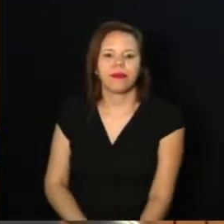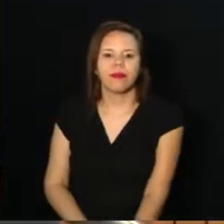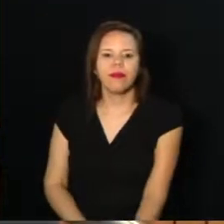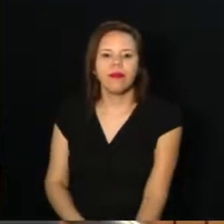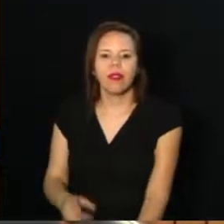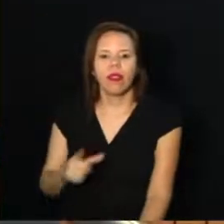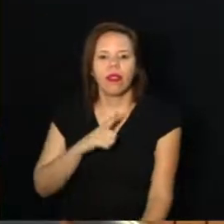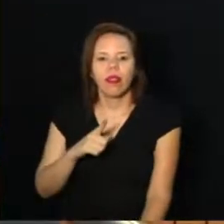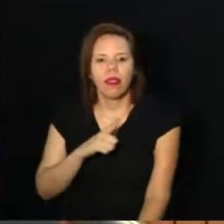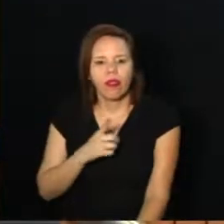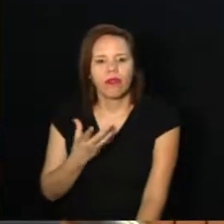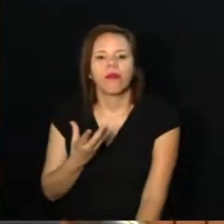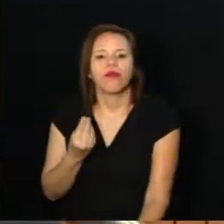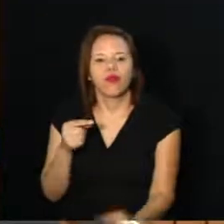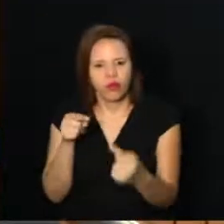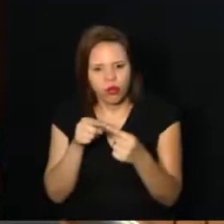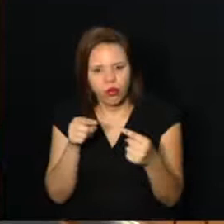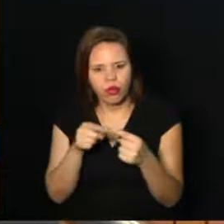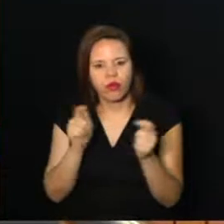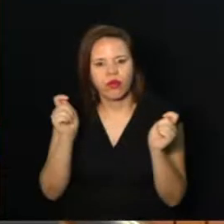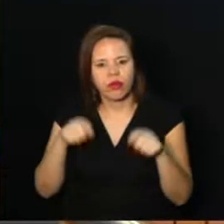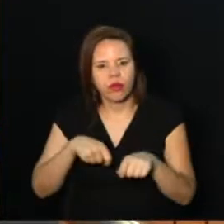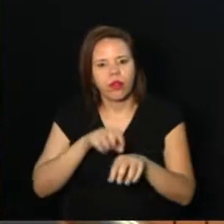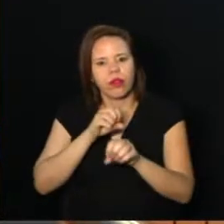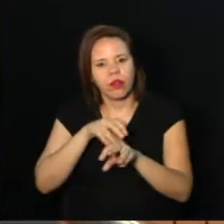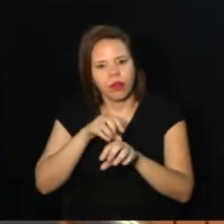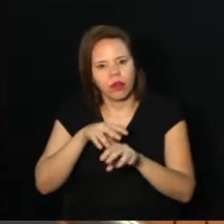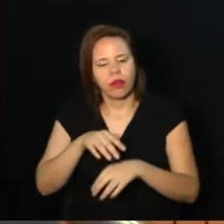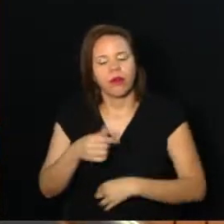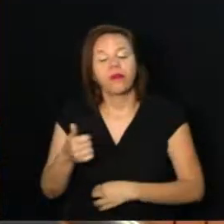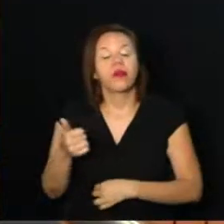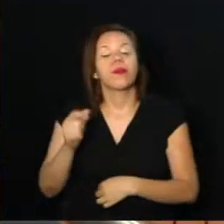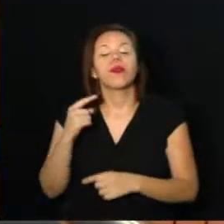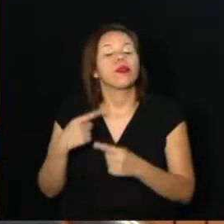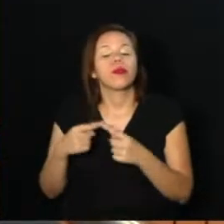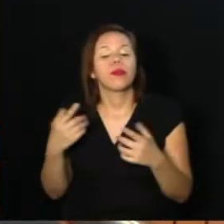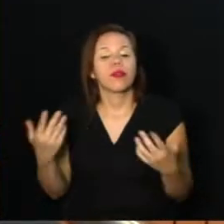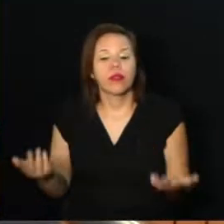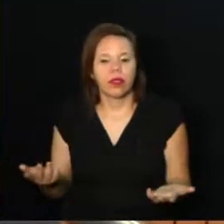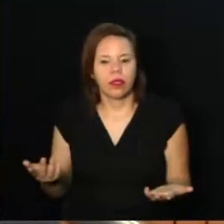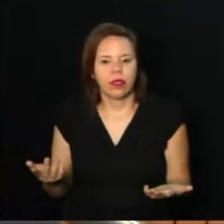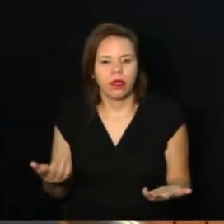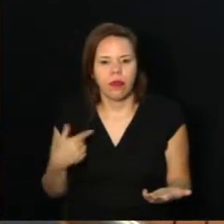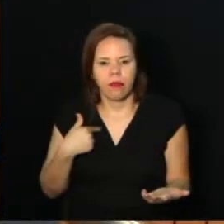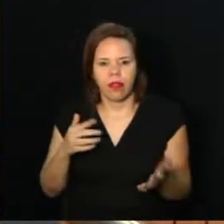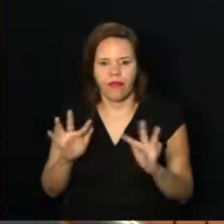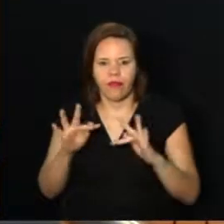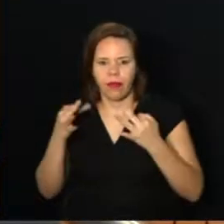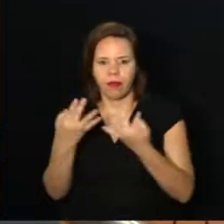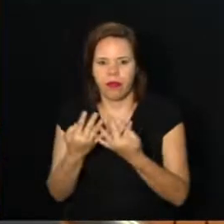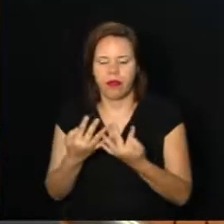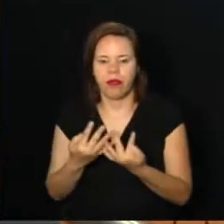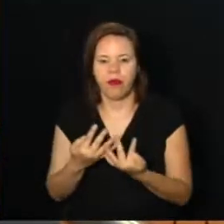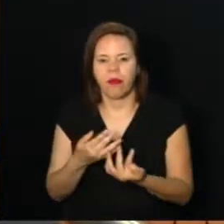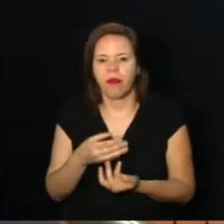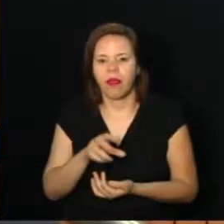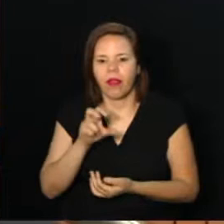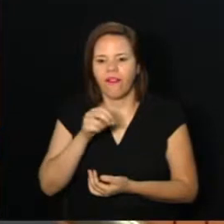tendo muito a ver com a parte da educação. Primeiro porque minha família e minha avó,